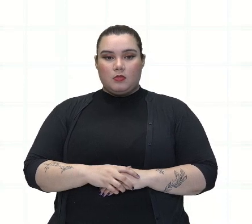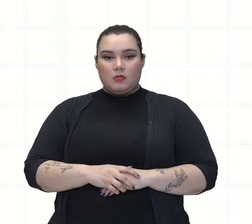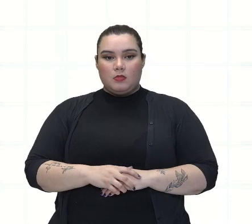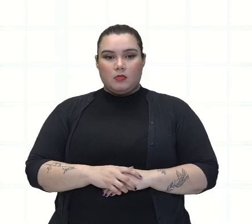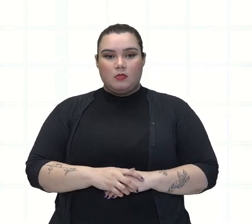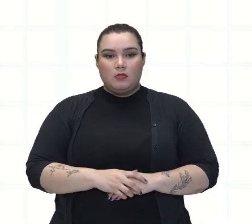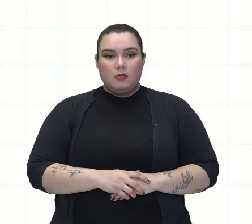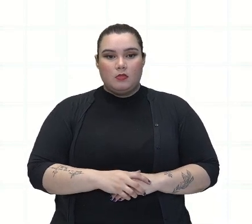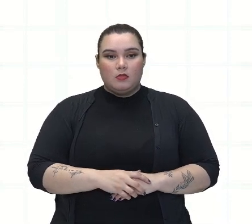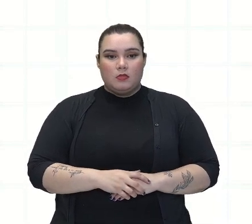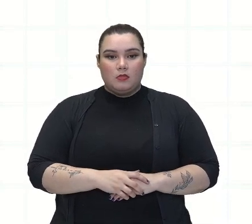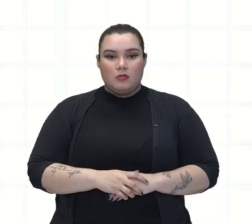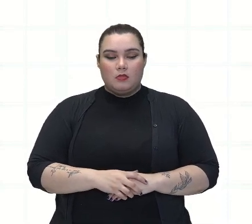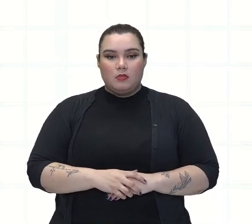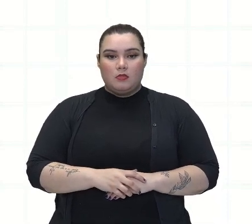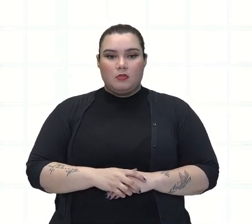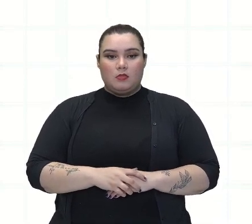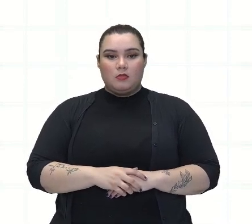Amazonas.